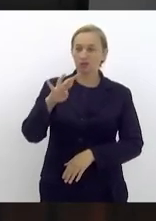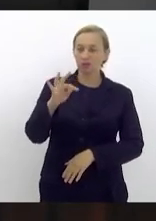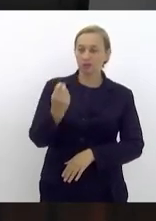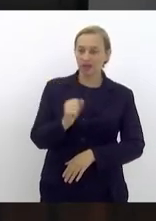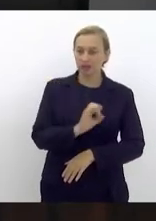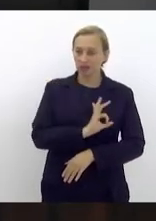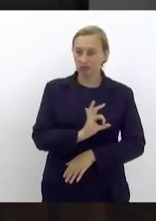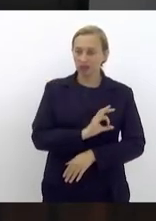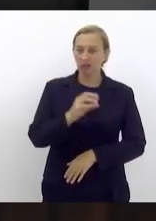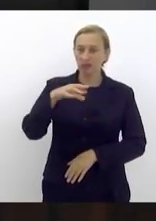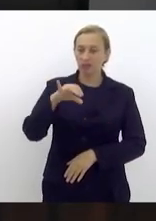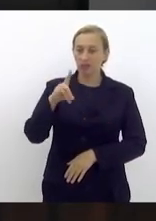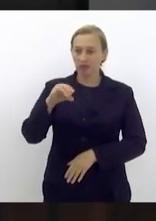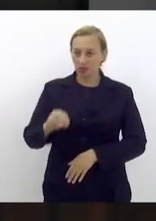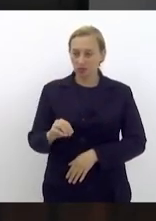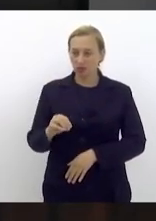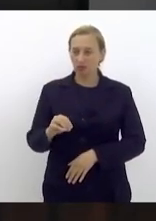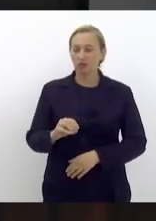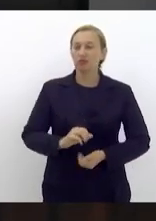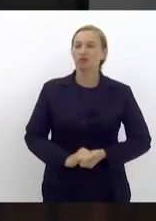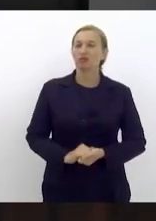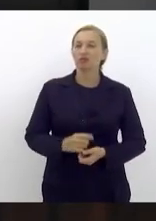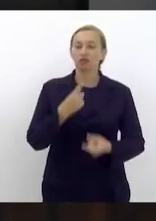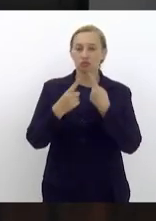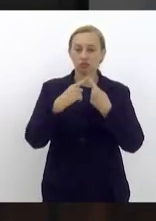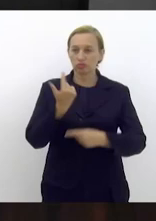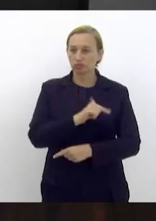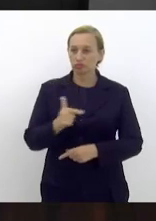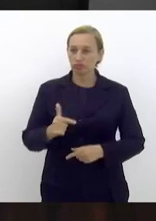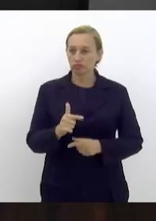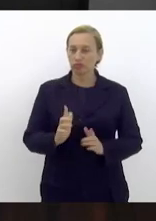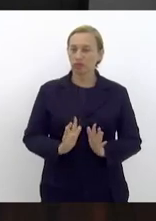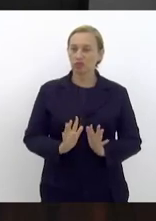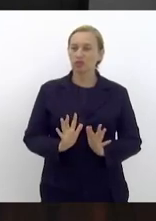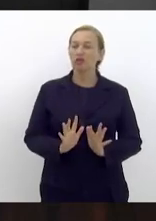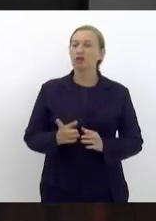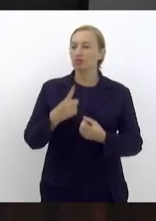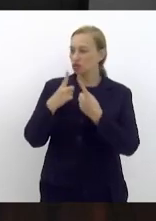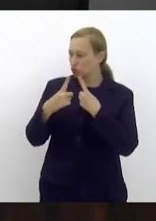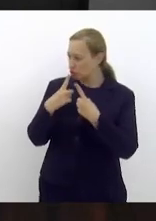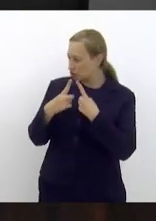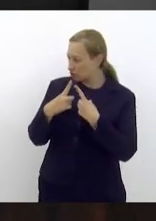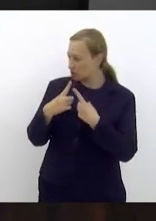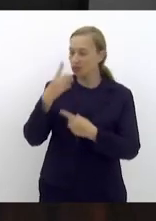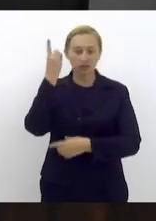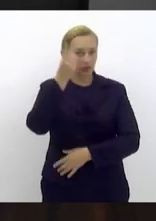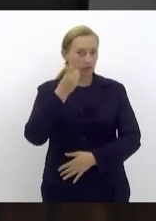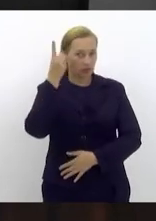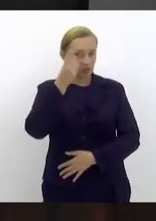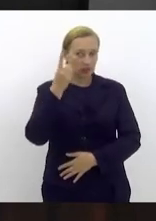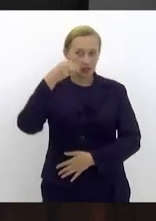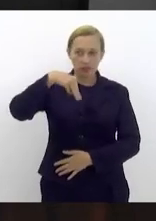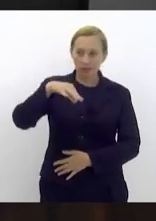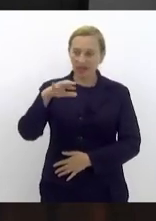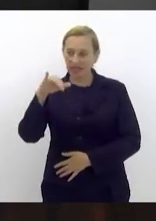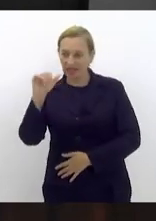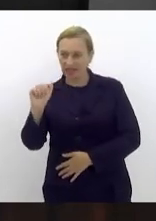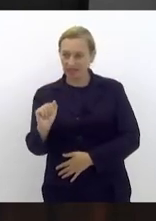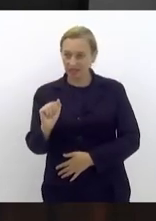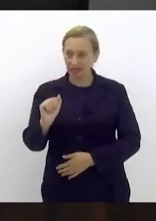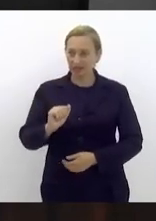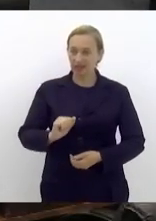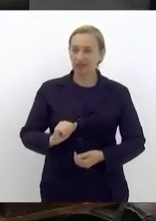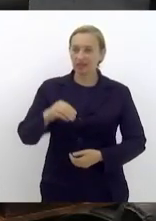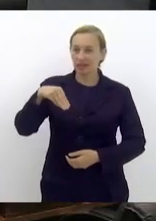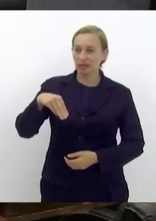Márcio Canella. Em discussão, não havendo o que queira discutir, para discutir a deputada Marina,